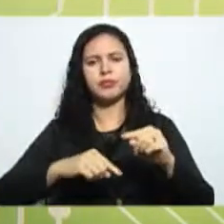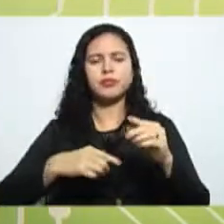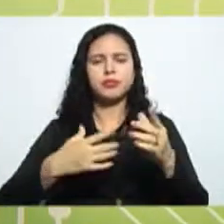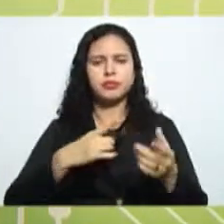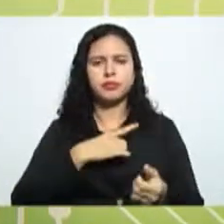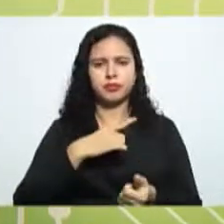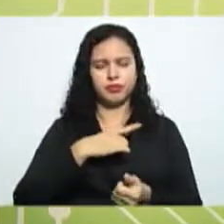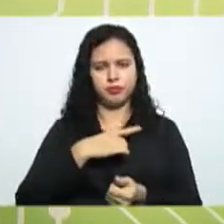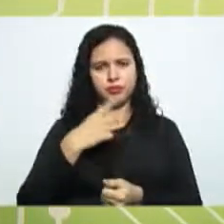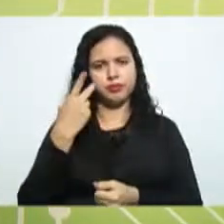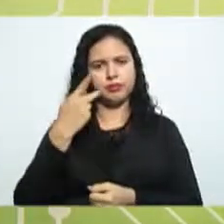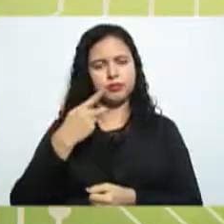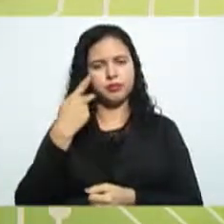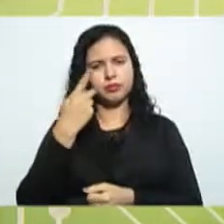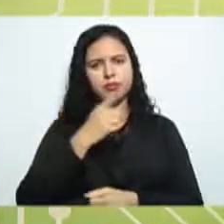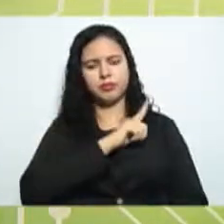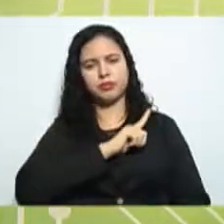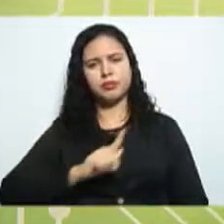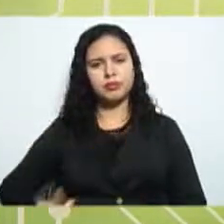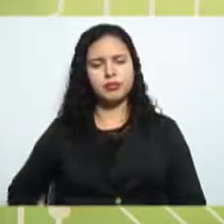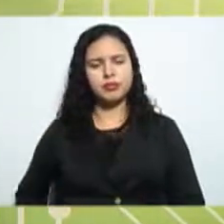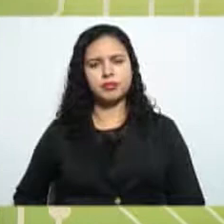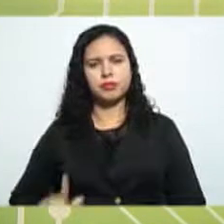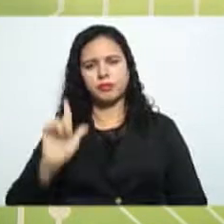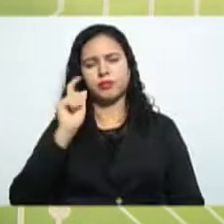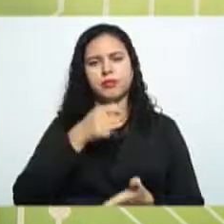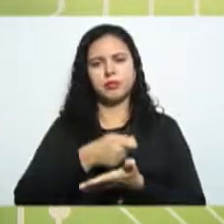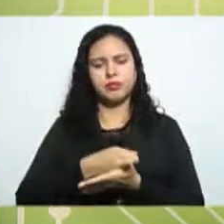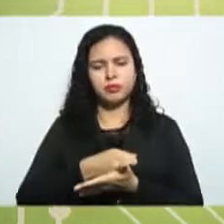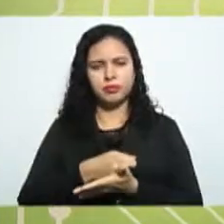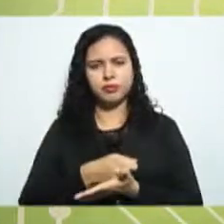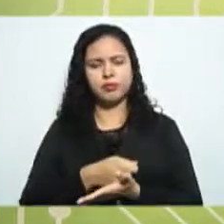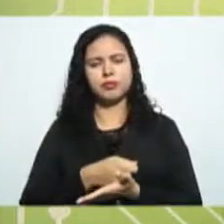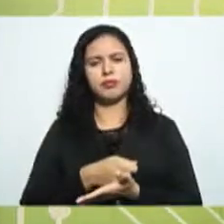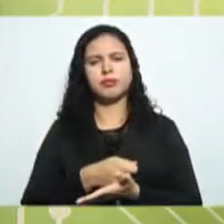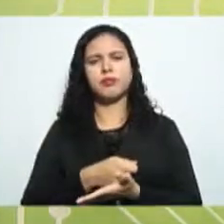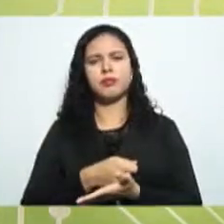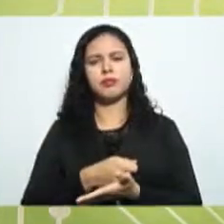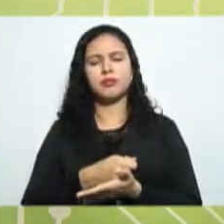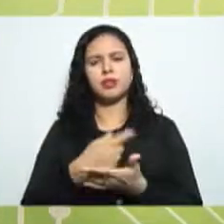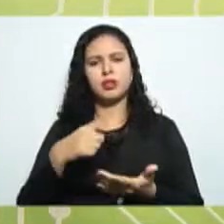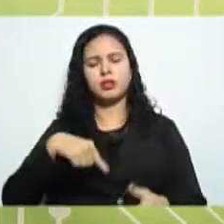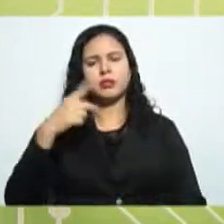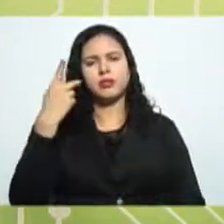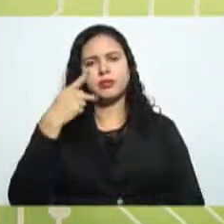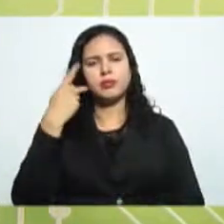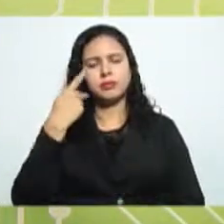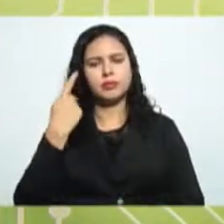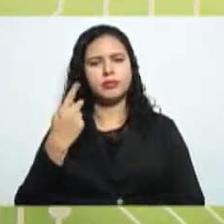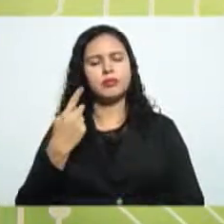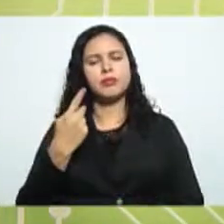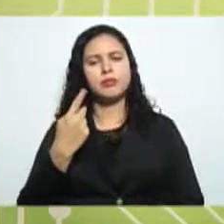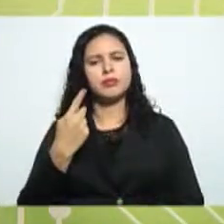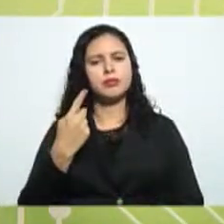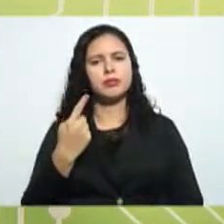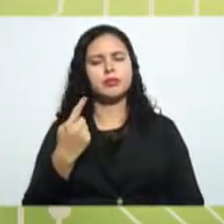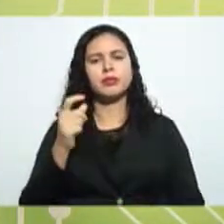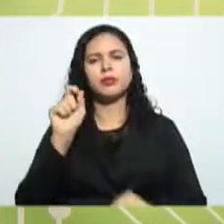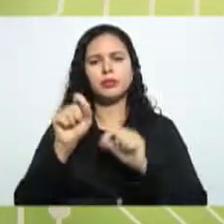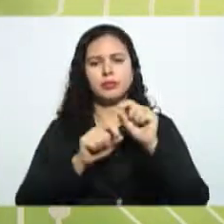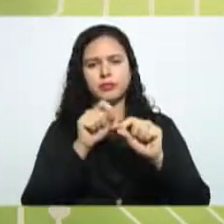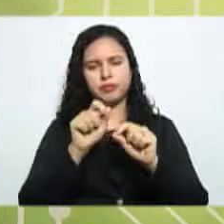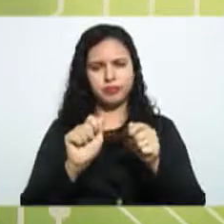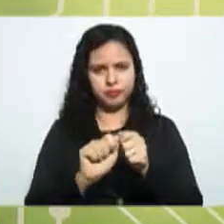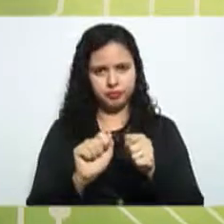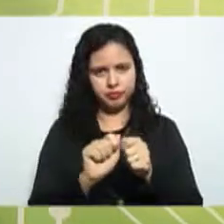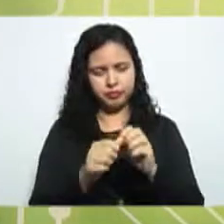vai ter uma política que o governo decidiu mais coisas para o que não fazer, por isso uma política mais liberal. E quando a gente fala o que fazer, o que não fazer,